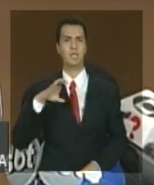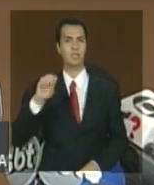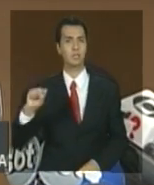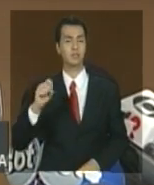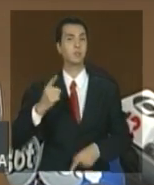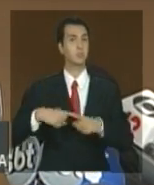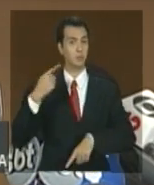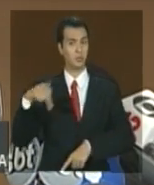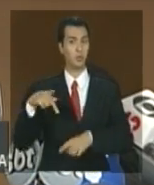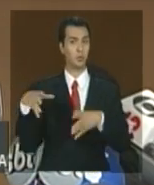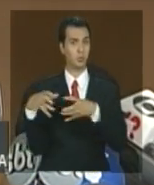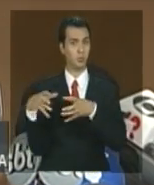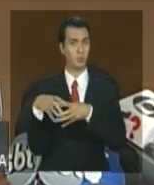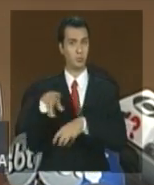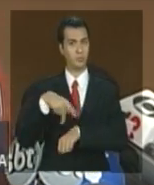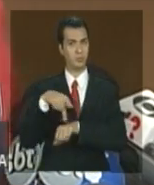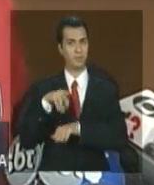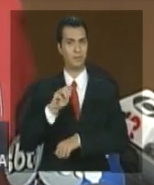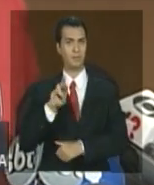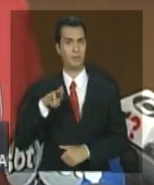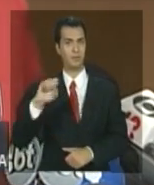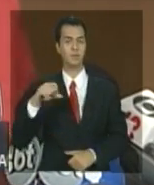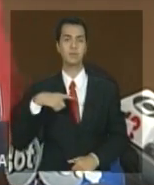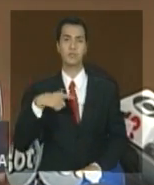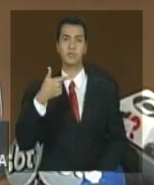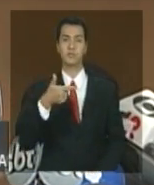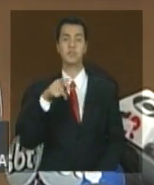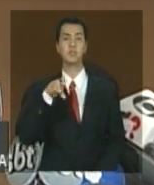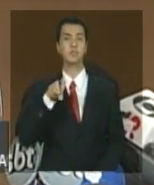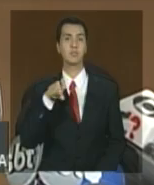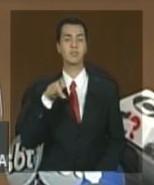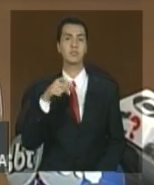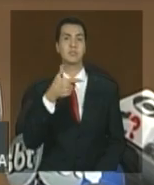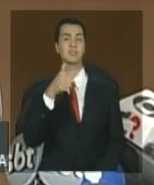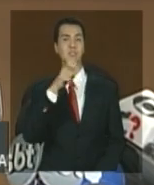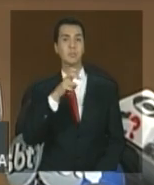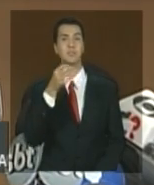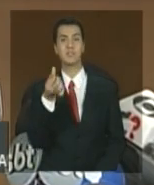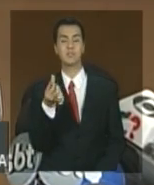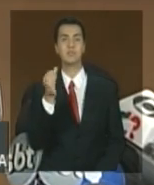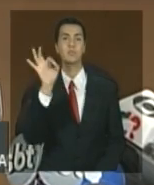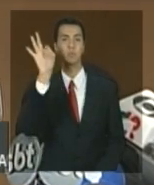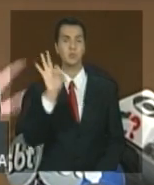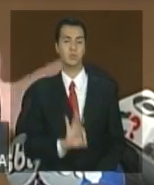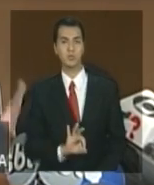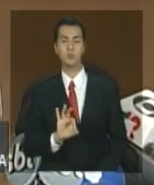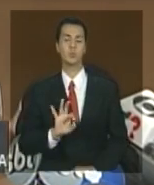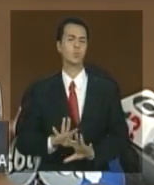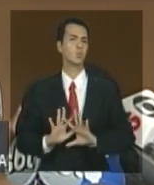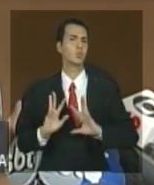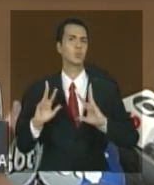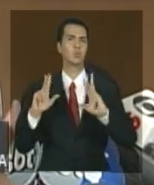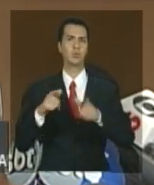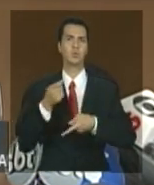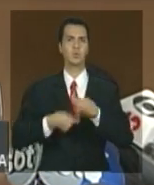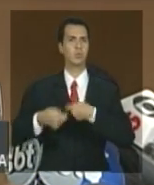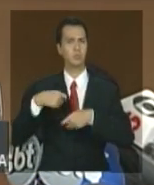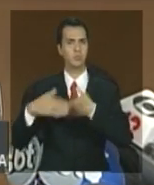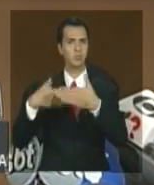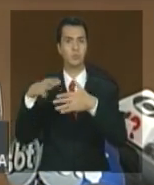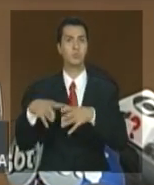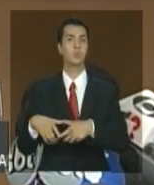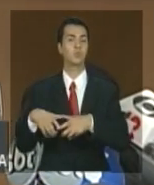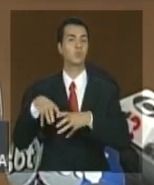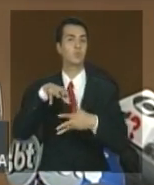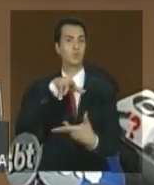representam 25% de todos, aliás, mais de 56% de toda a expansão da economia mundial